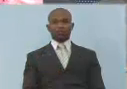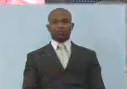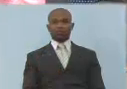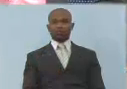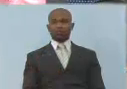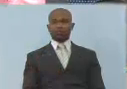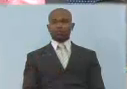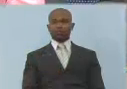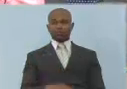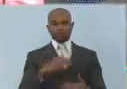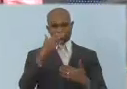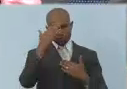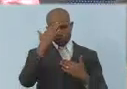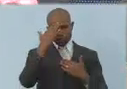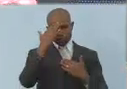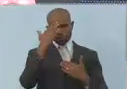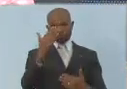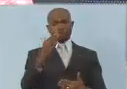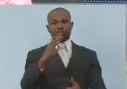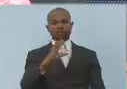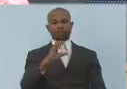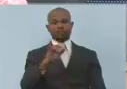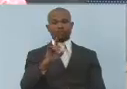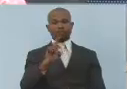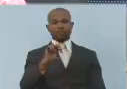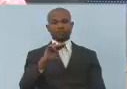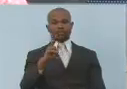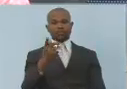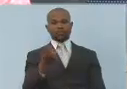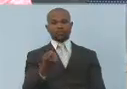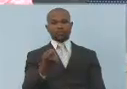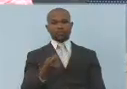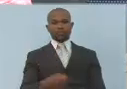Ficam meus agradecimentos também à companheira Cidinha.